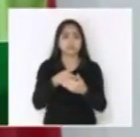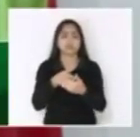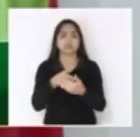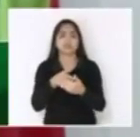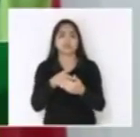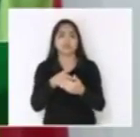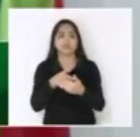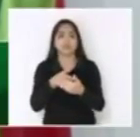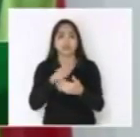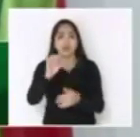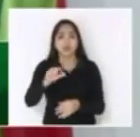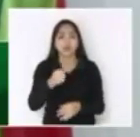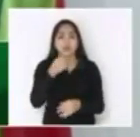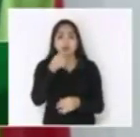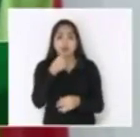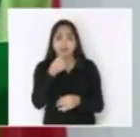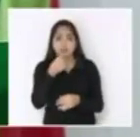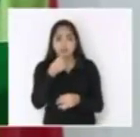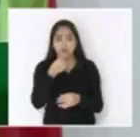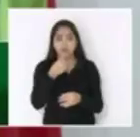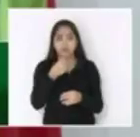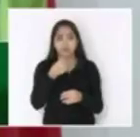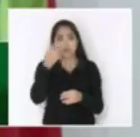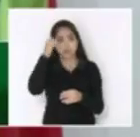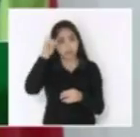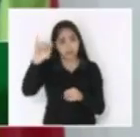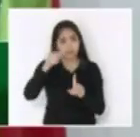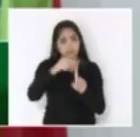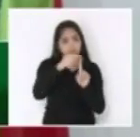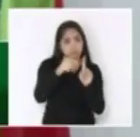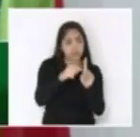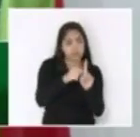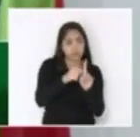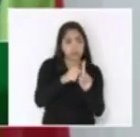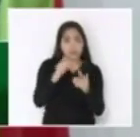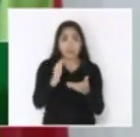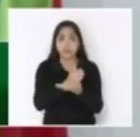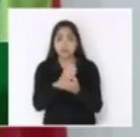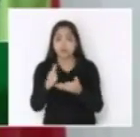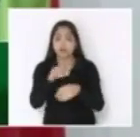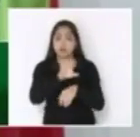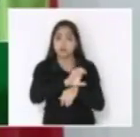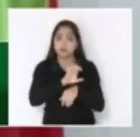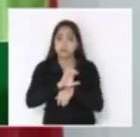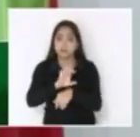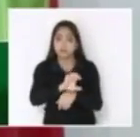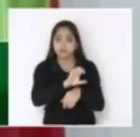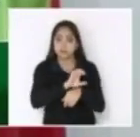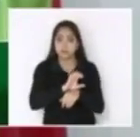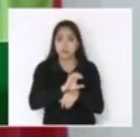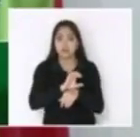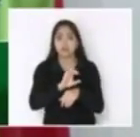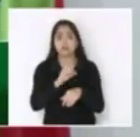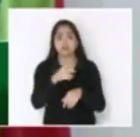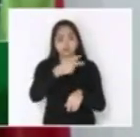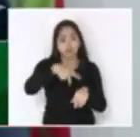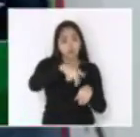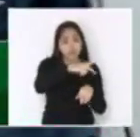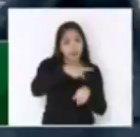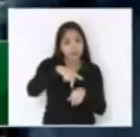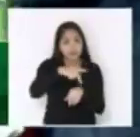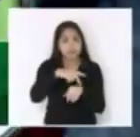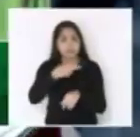do dia seguinte. Em alguns estados religiosos, como Síria e Irã, existem